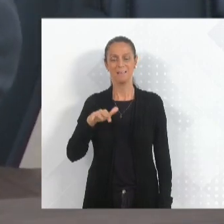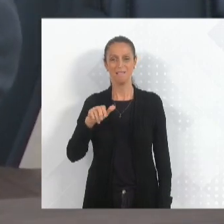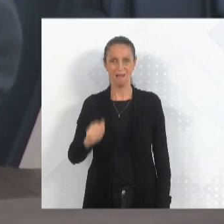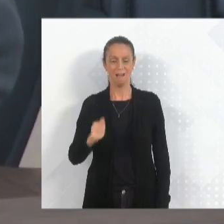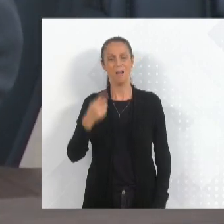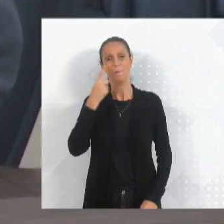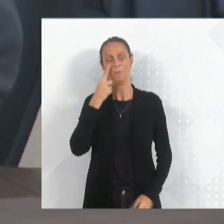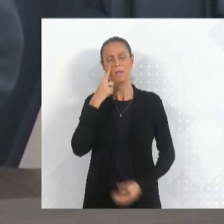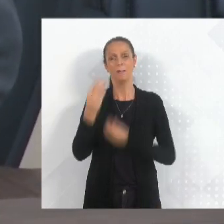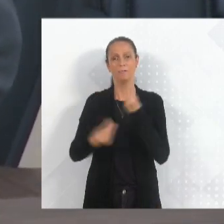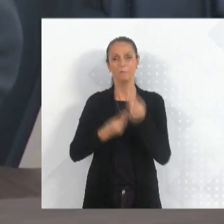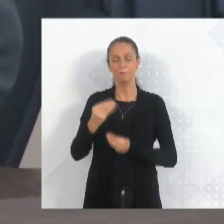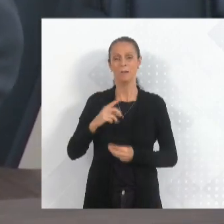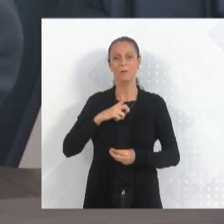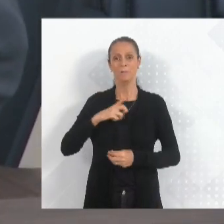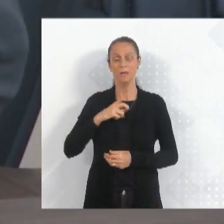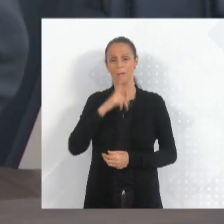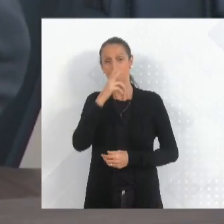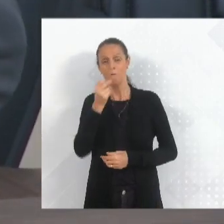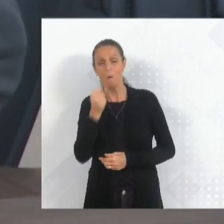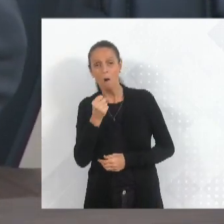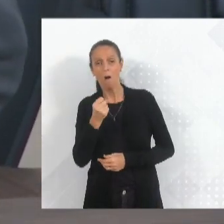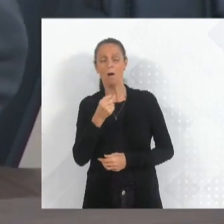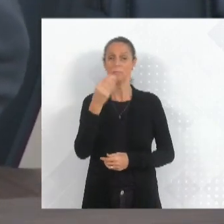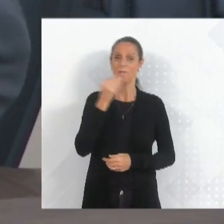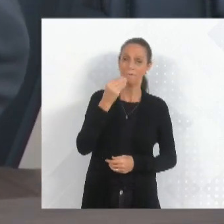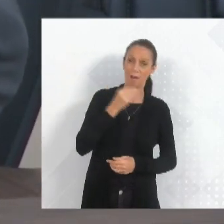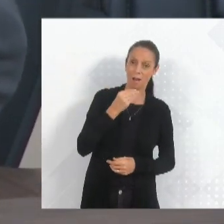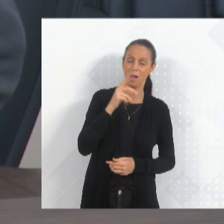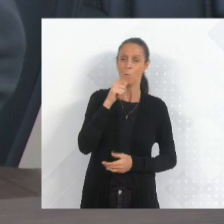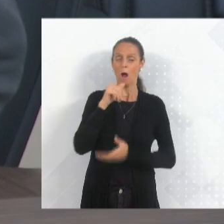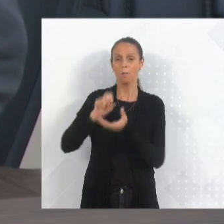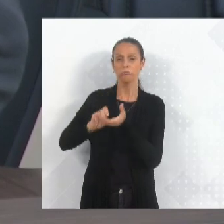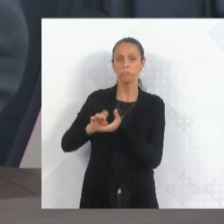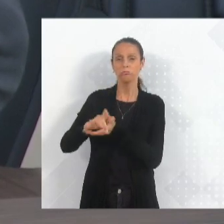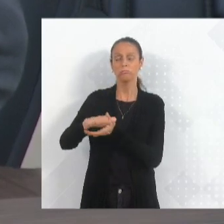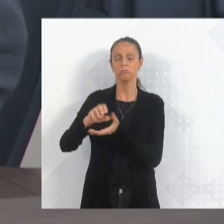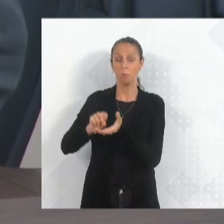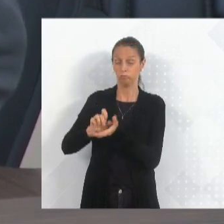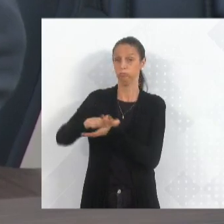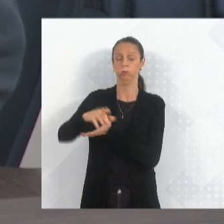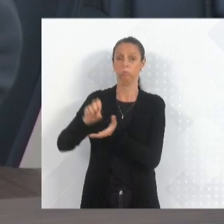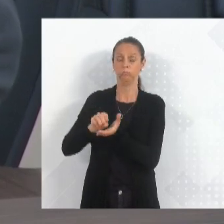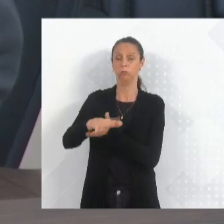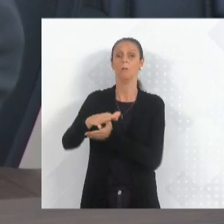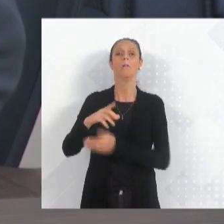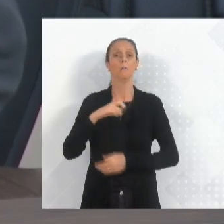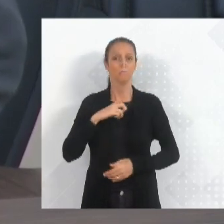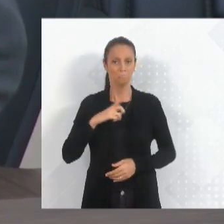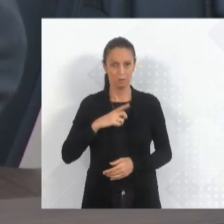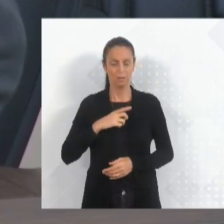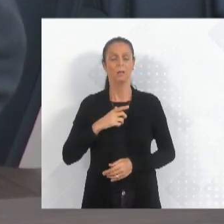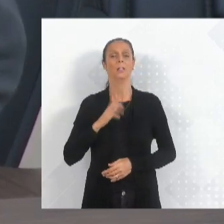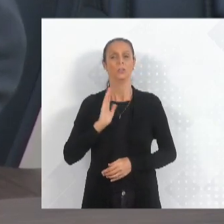dos equipamentos naquela região, e aí então, dependendo da pressão que está, a gente sabe que está tendo água ou não. Mas essas ações